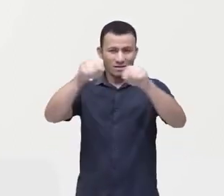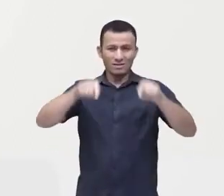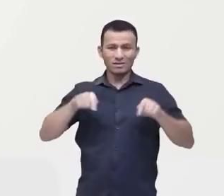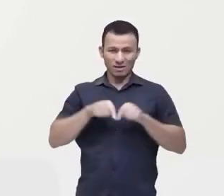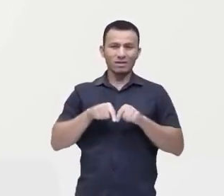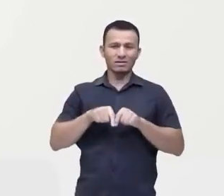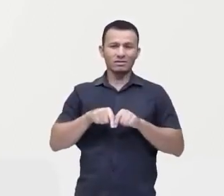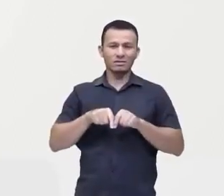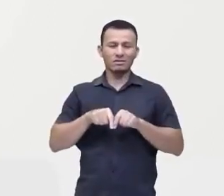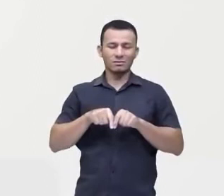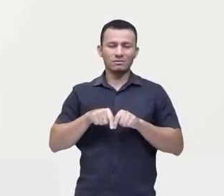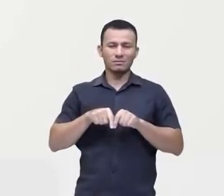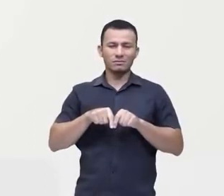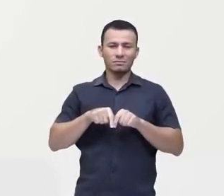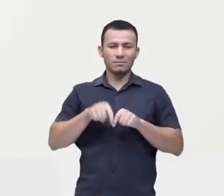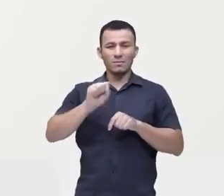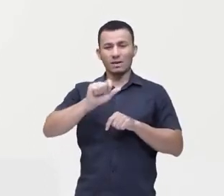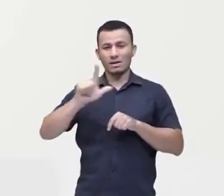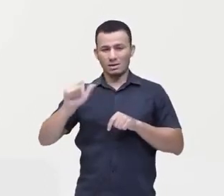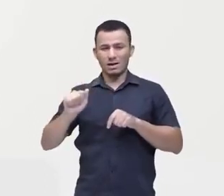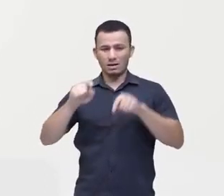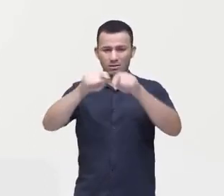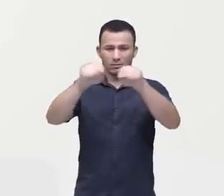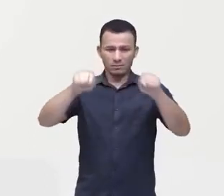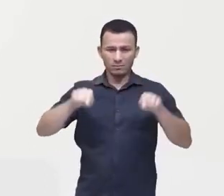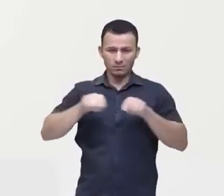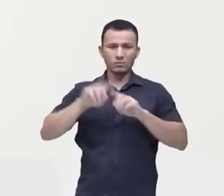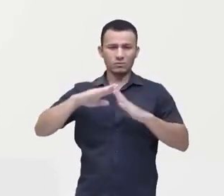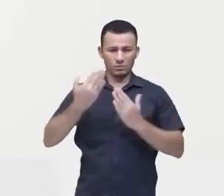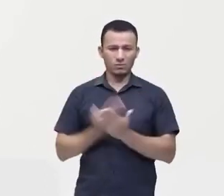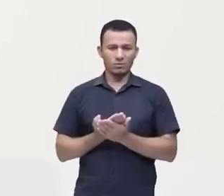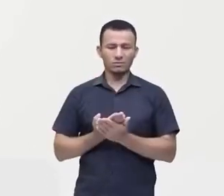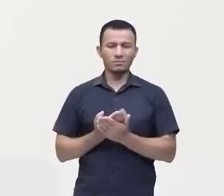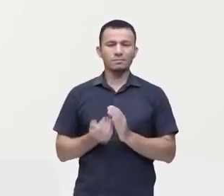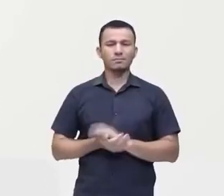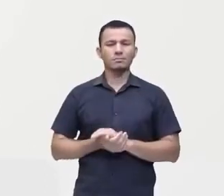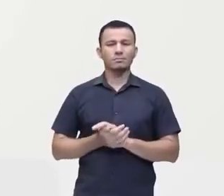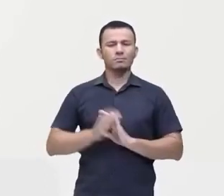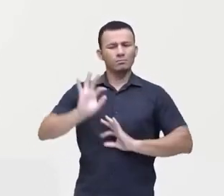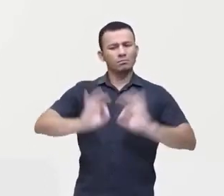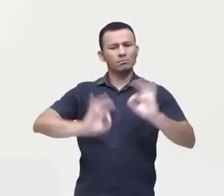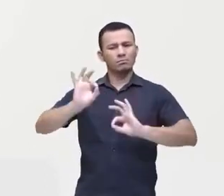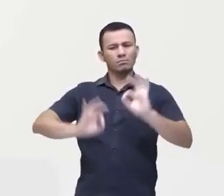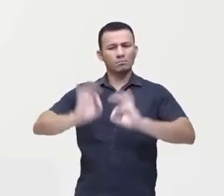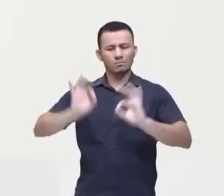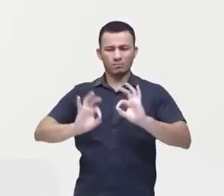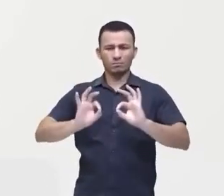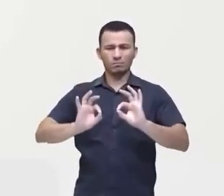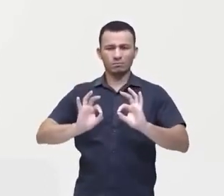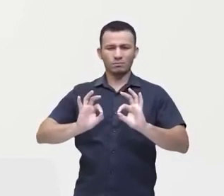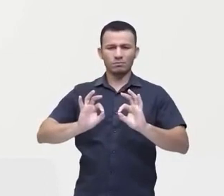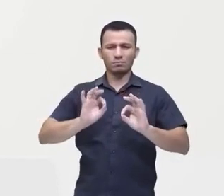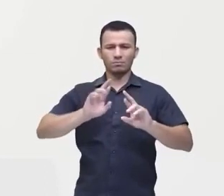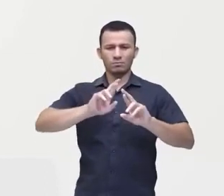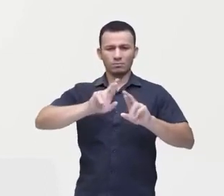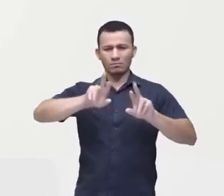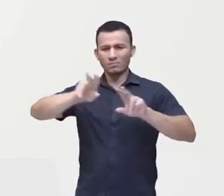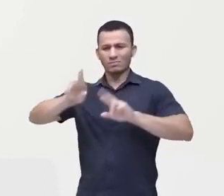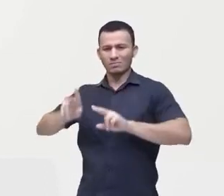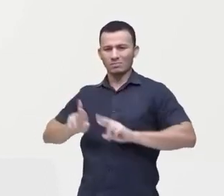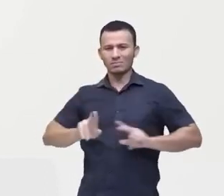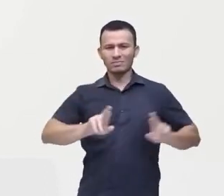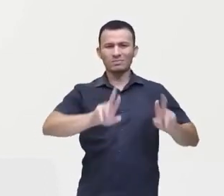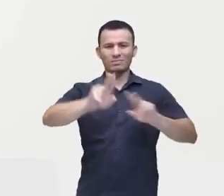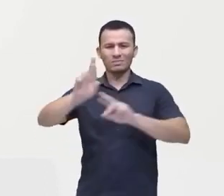aula aqui, ó, a sala de aula. Esta sala está arrumada de uma maneira. Esta